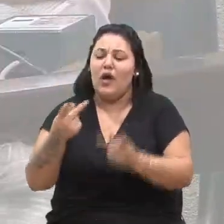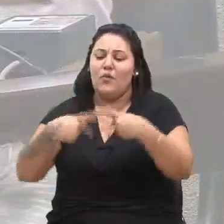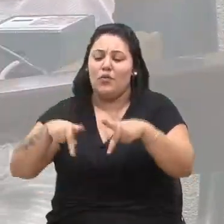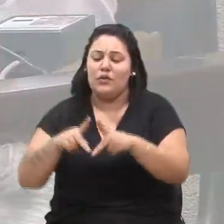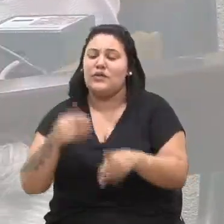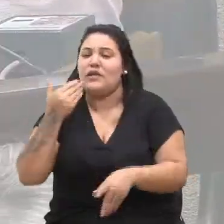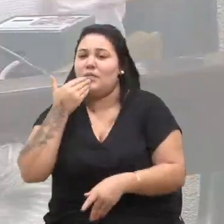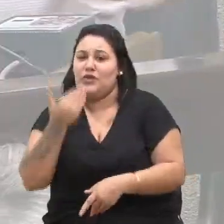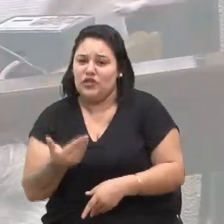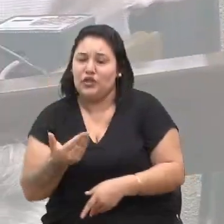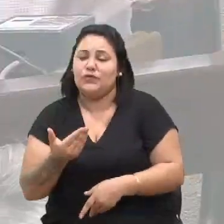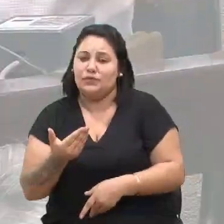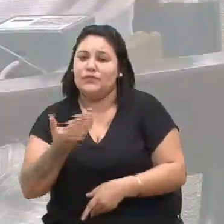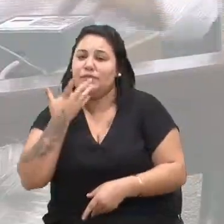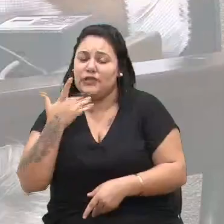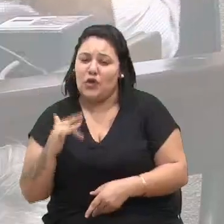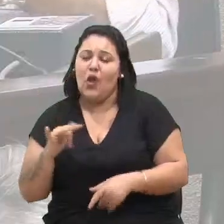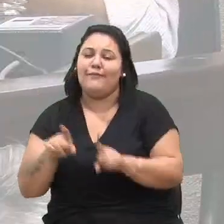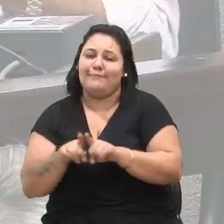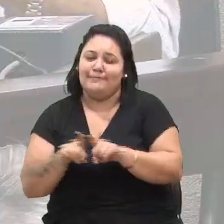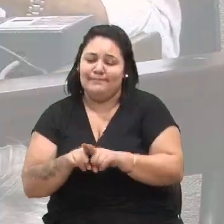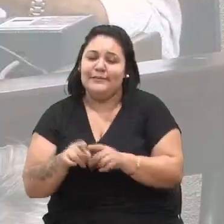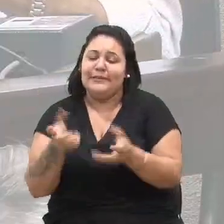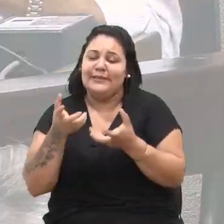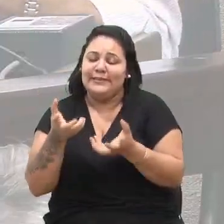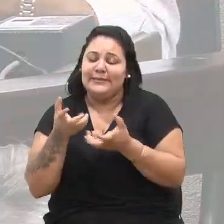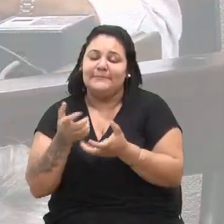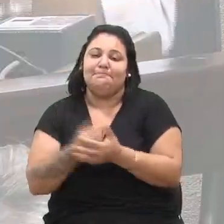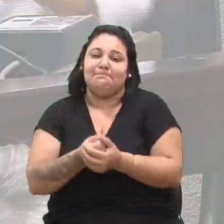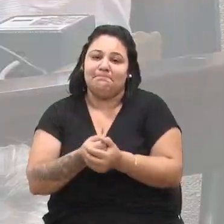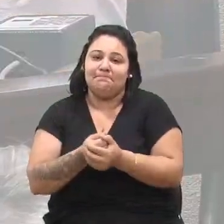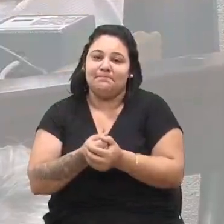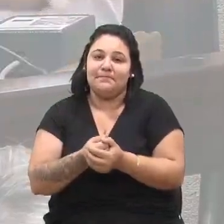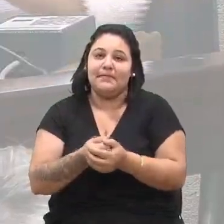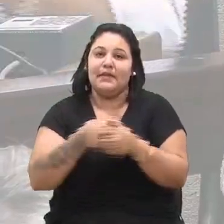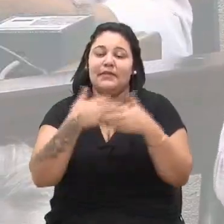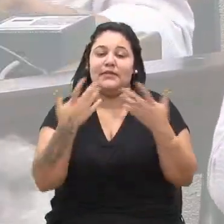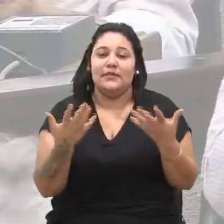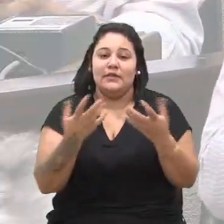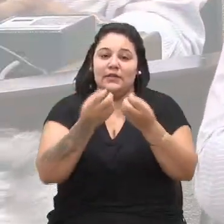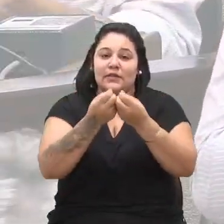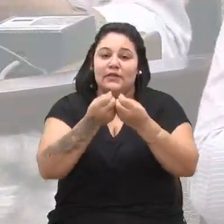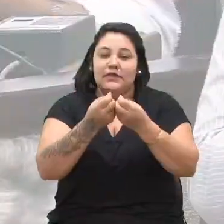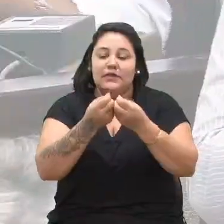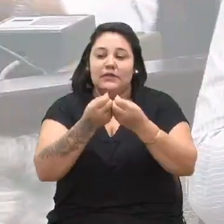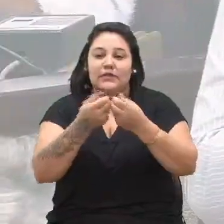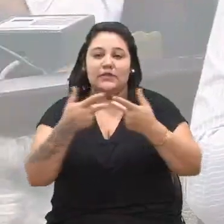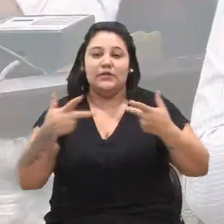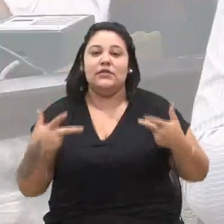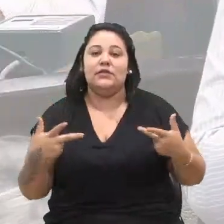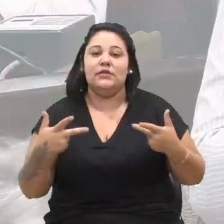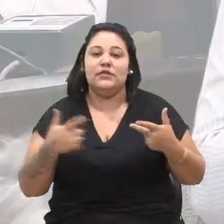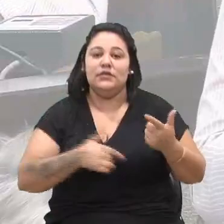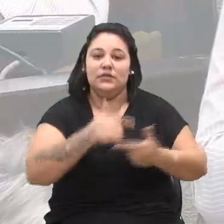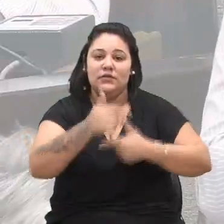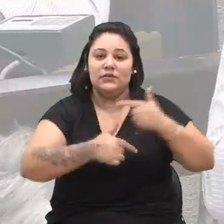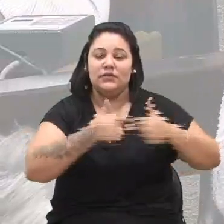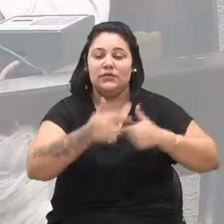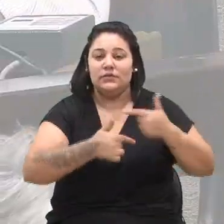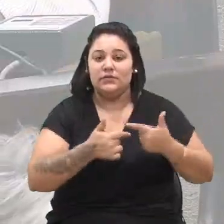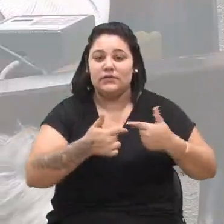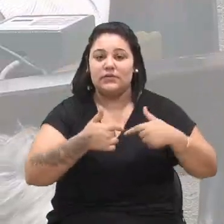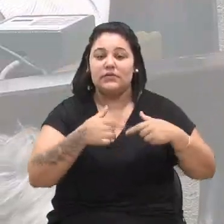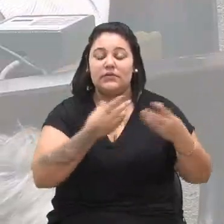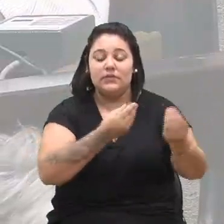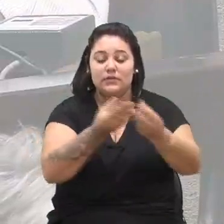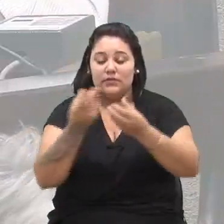tal necessitava e almejava. São efeitos de um trabalho em